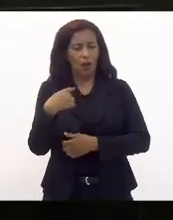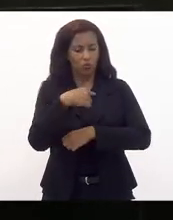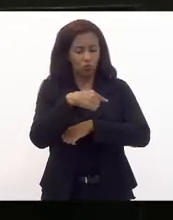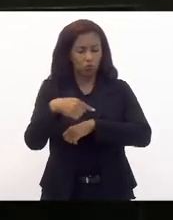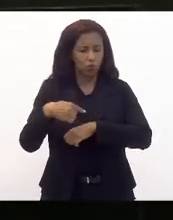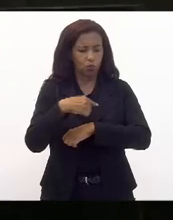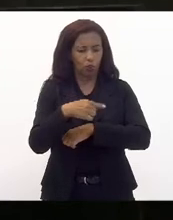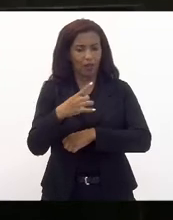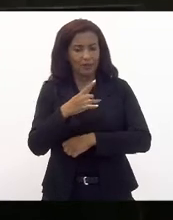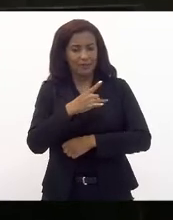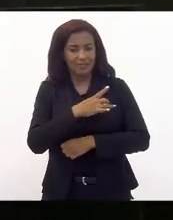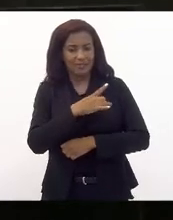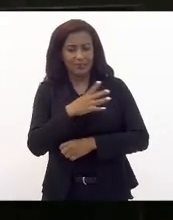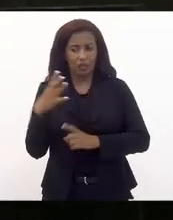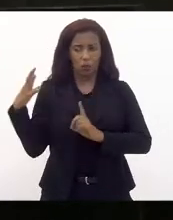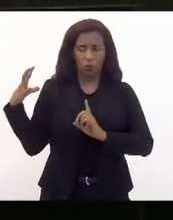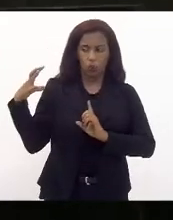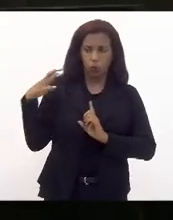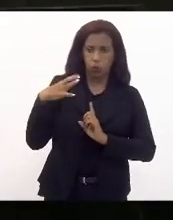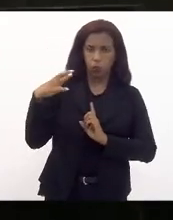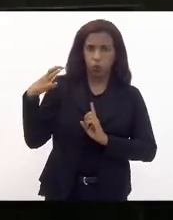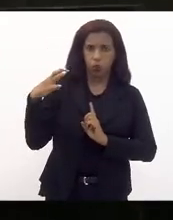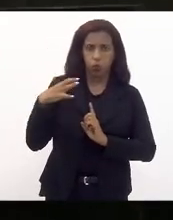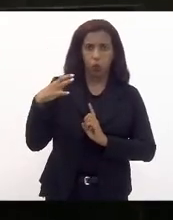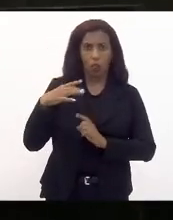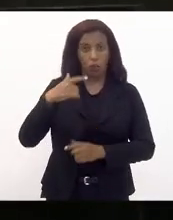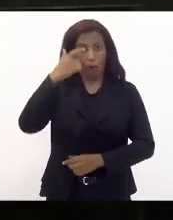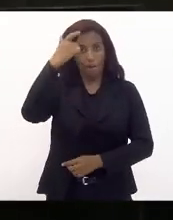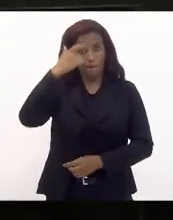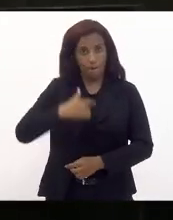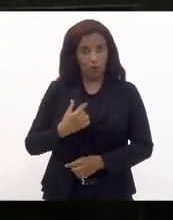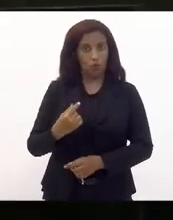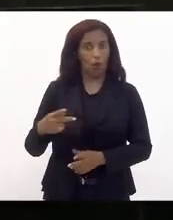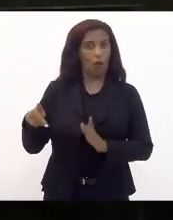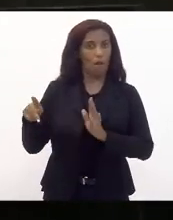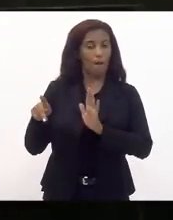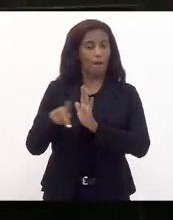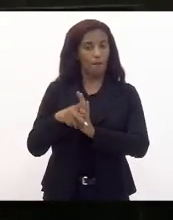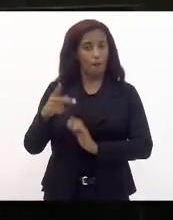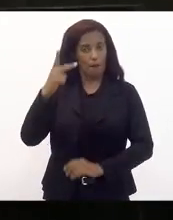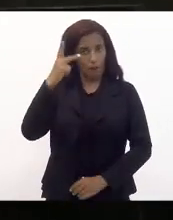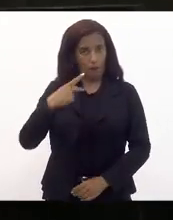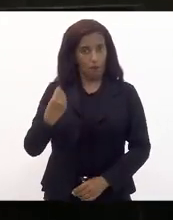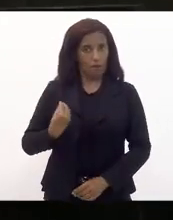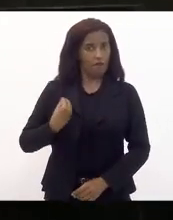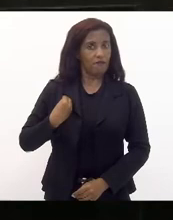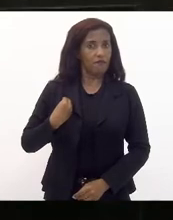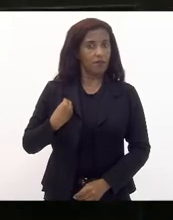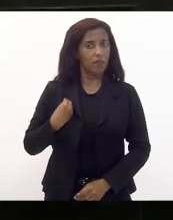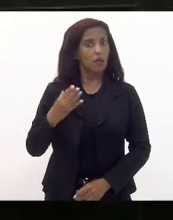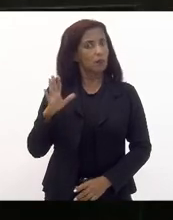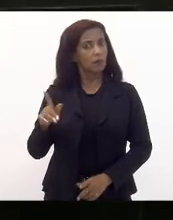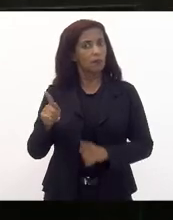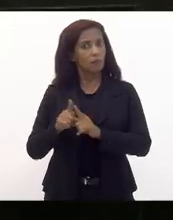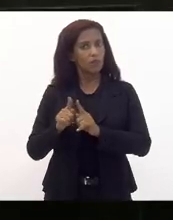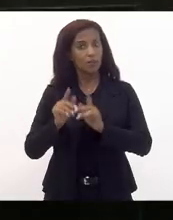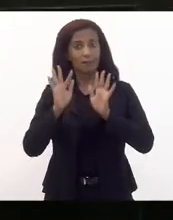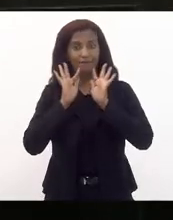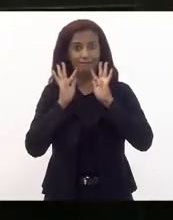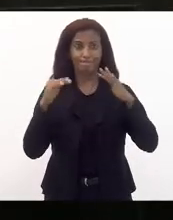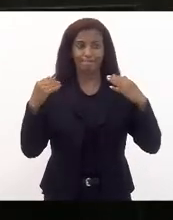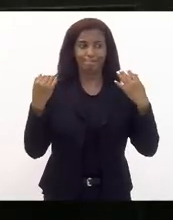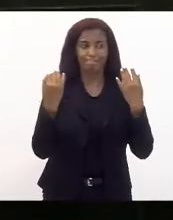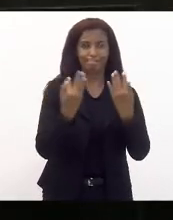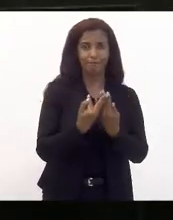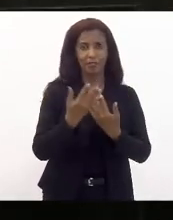atenção uma pressão não só pessoal com a sua própria vida mas com a vida de todos os seus familiares